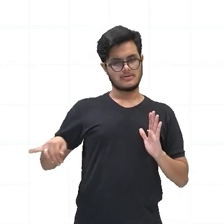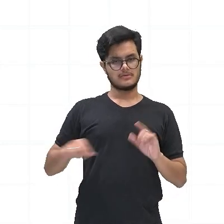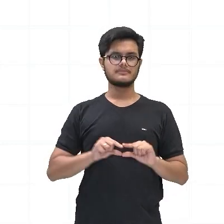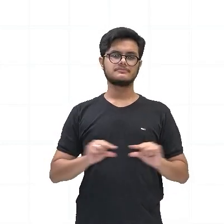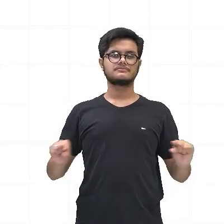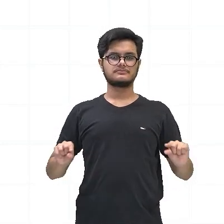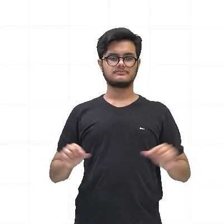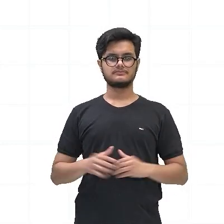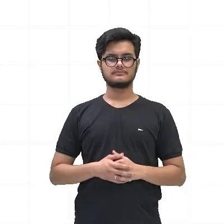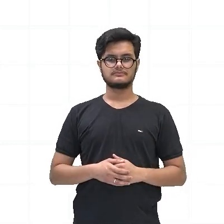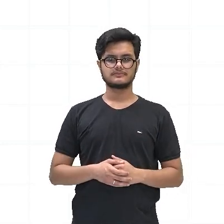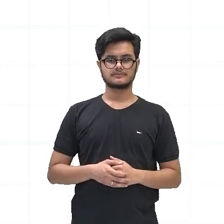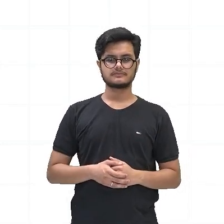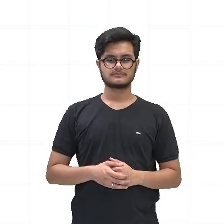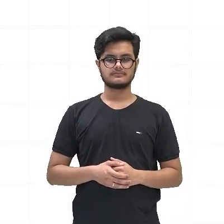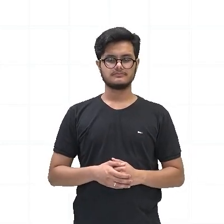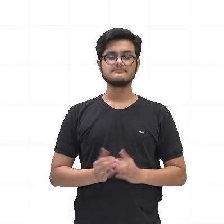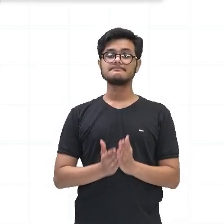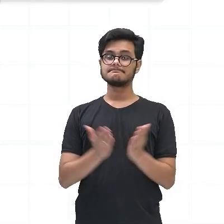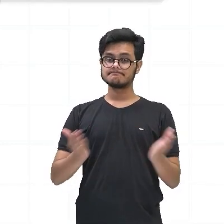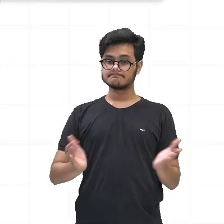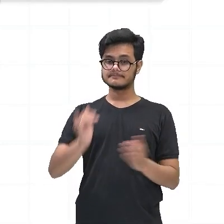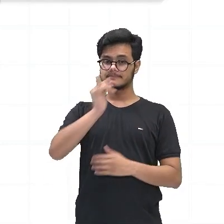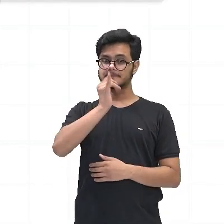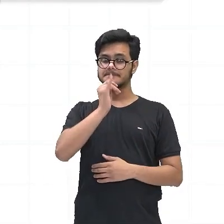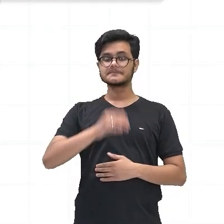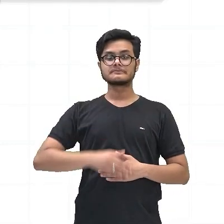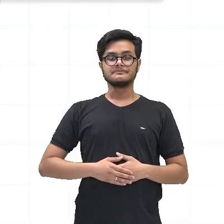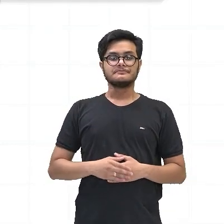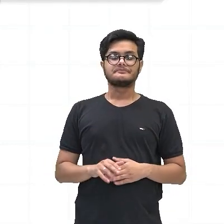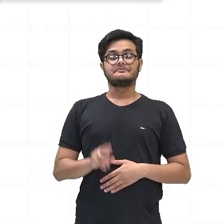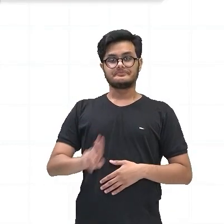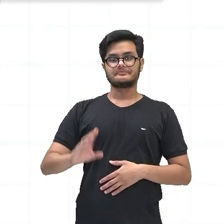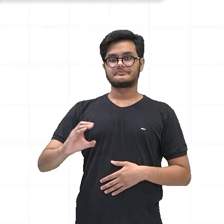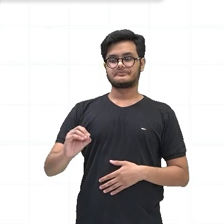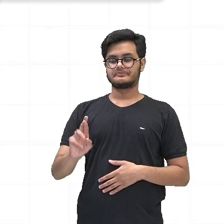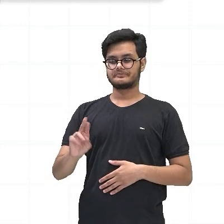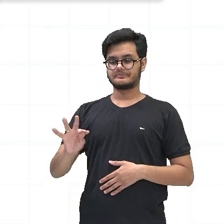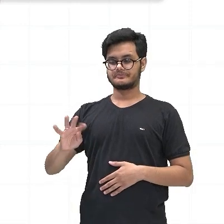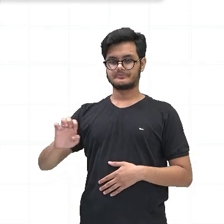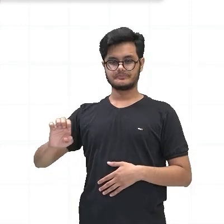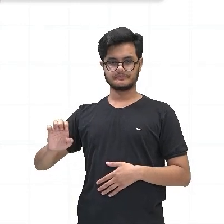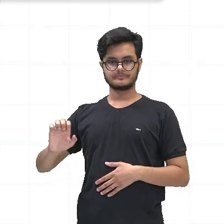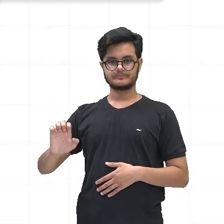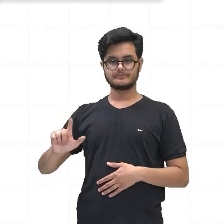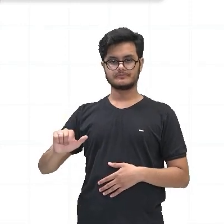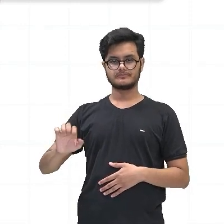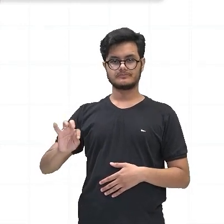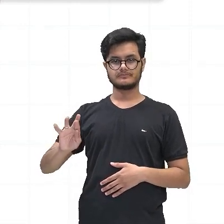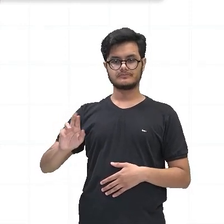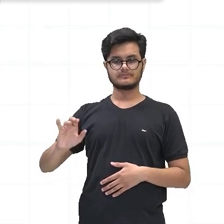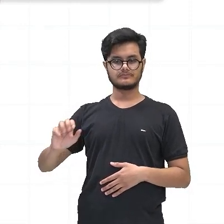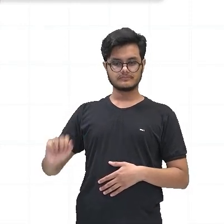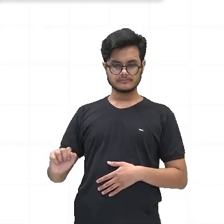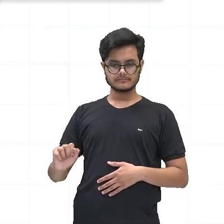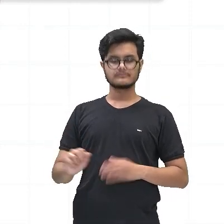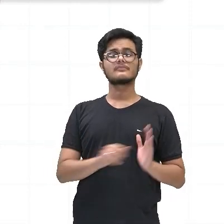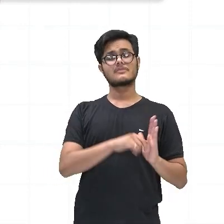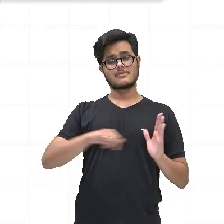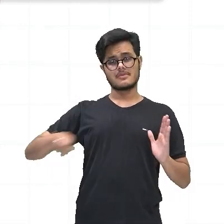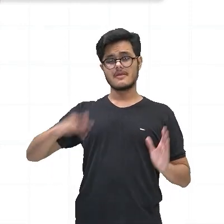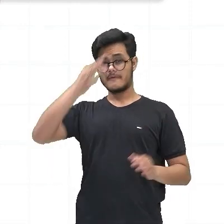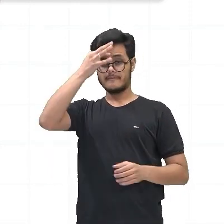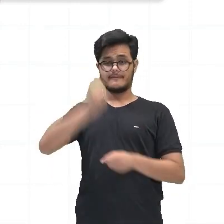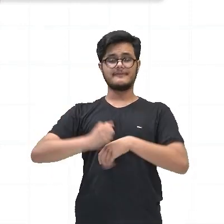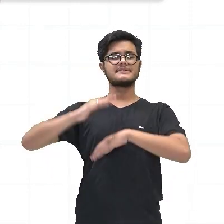gente desejar. E falando um pouco sobre a corrente elétrica, ela é o fenômeno físico em que os portadores de carga elétrica, como